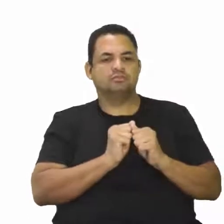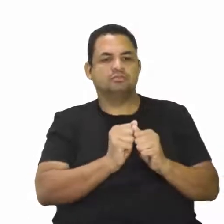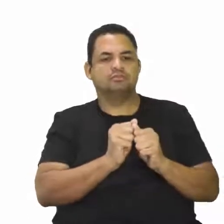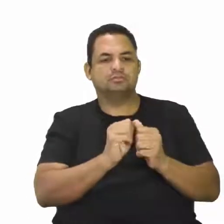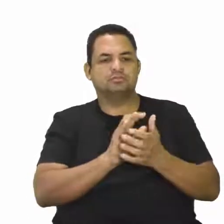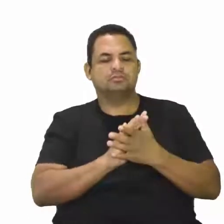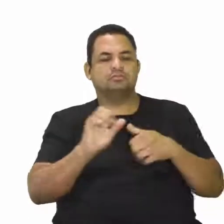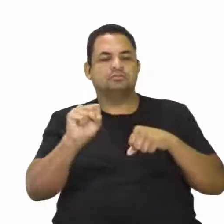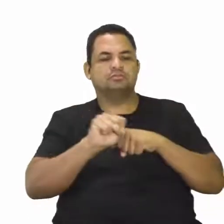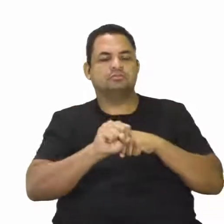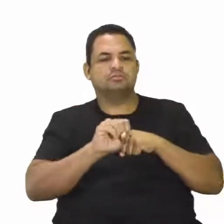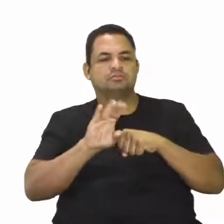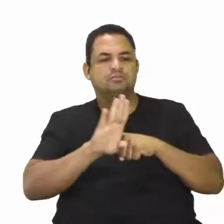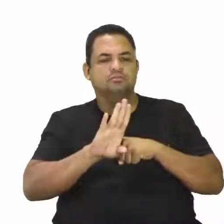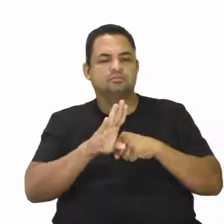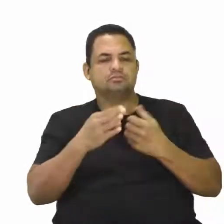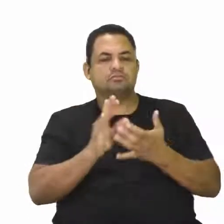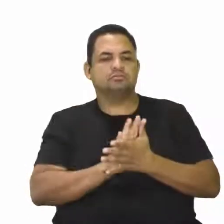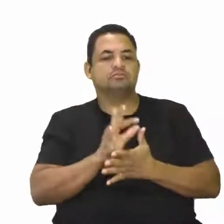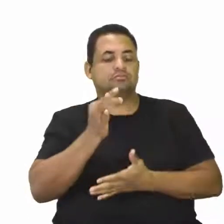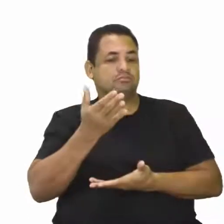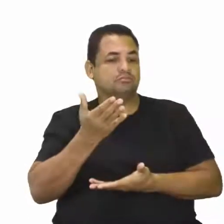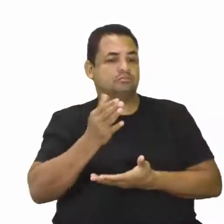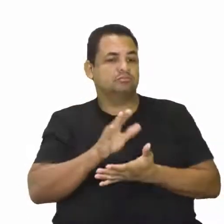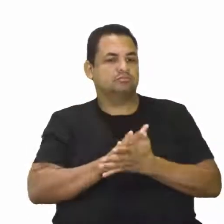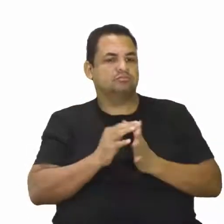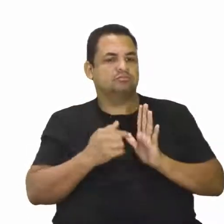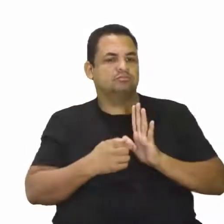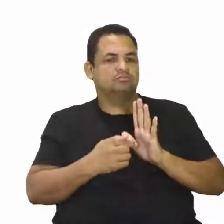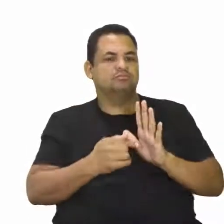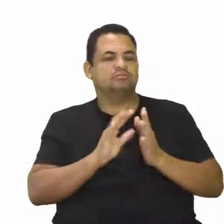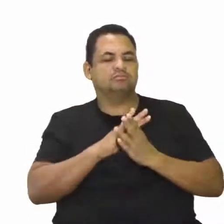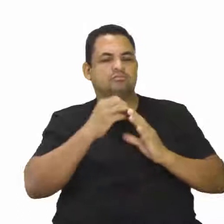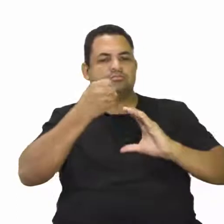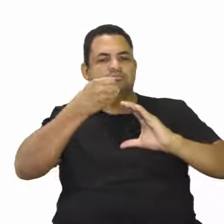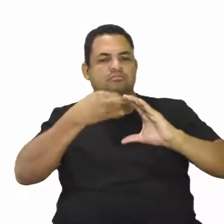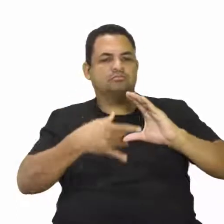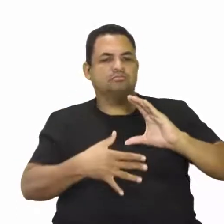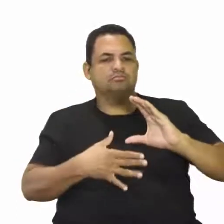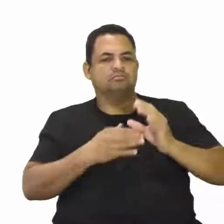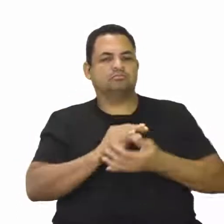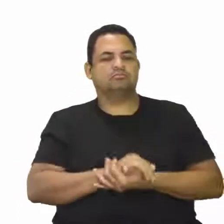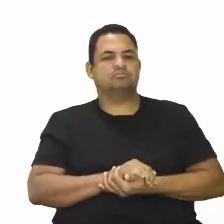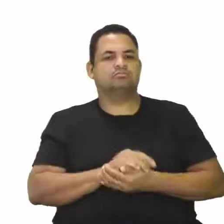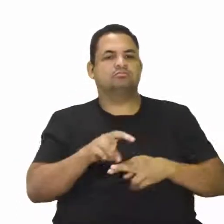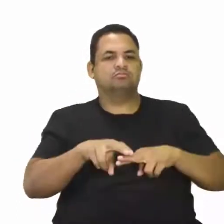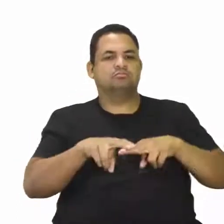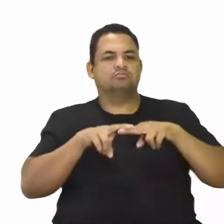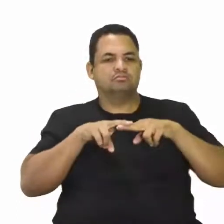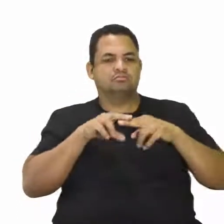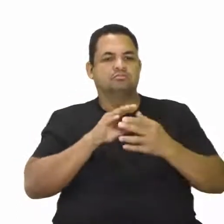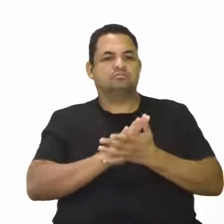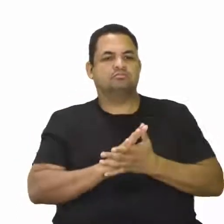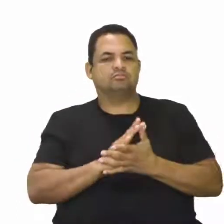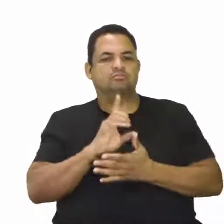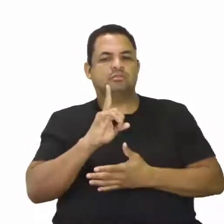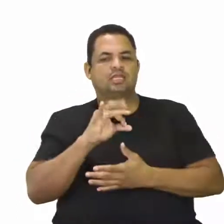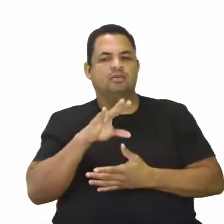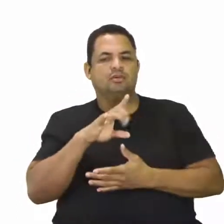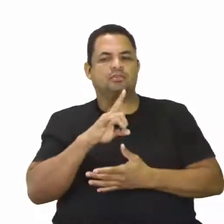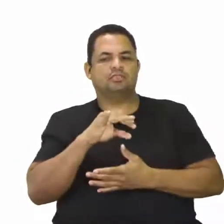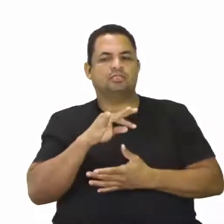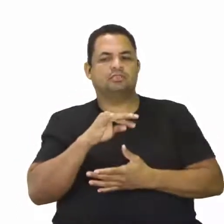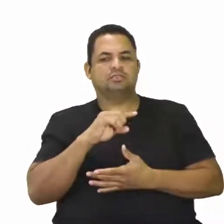o substantivo de forma que ele traga uma característica. Por isso que ele é demonstrativo, como